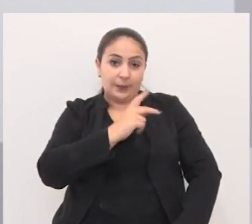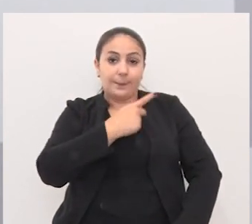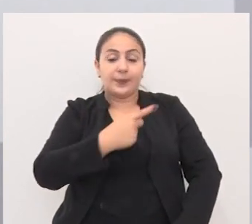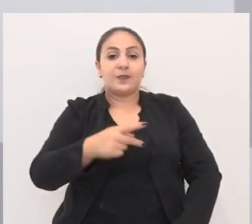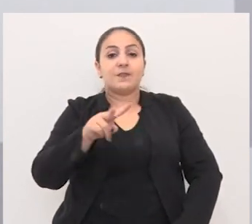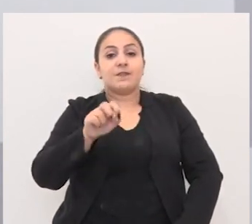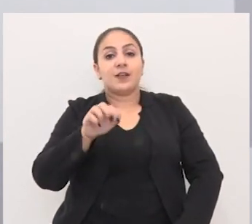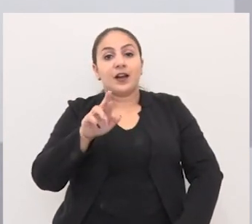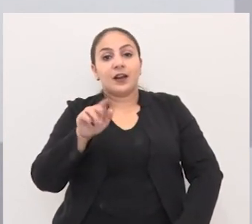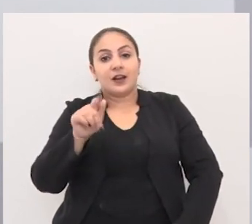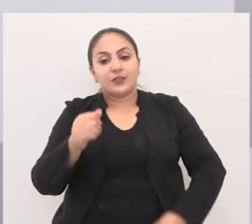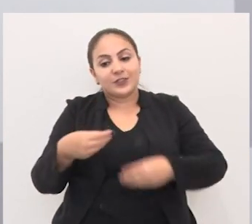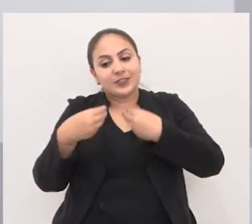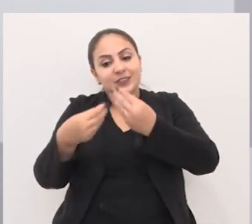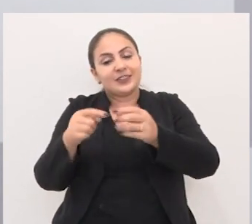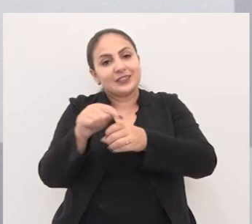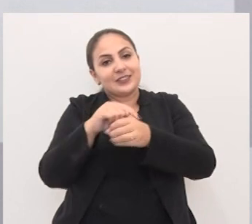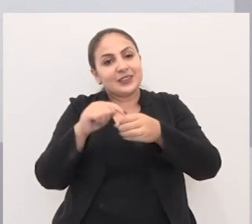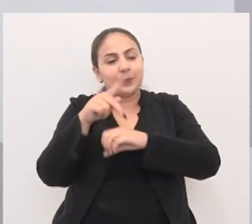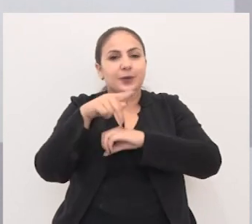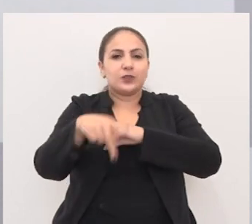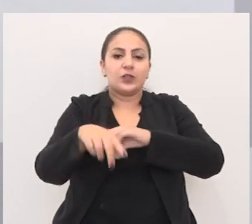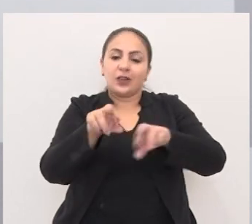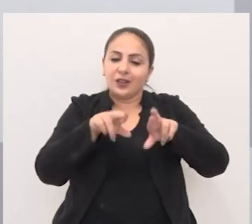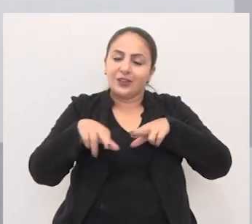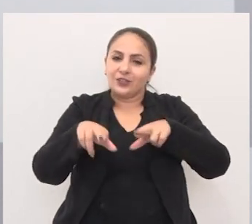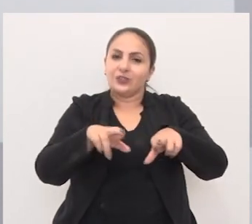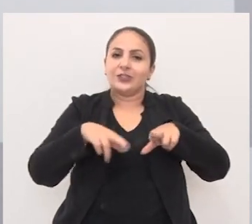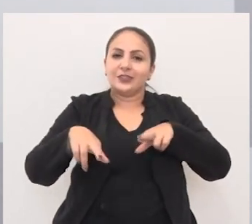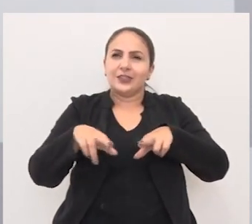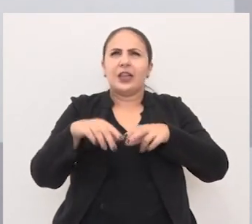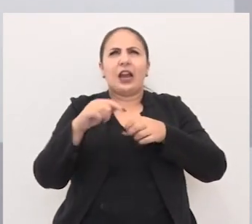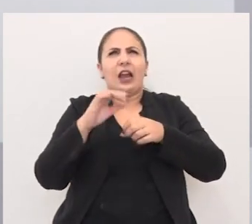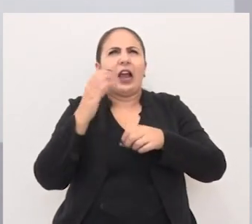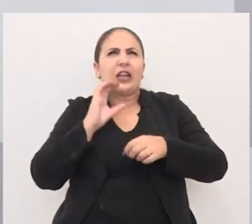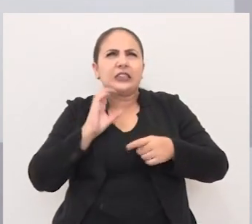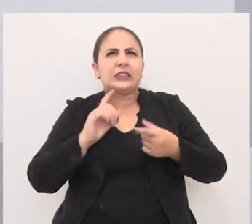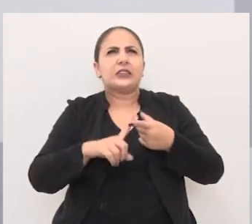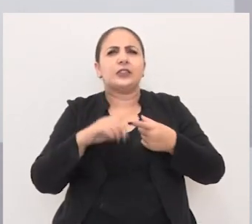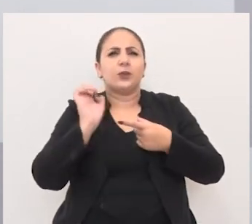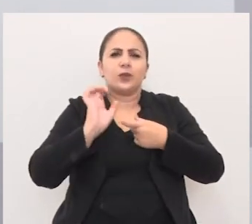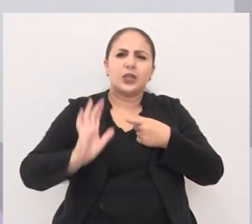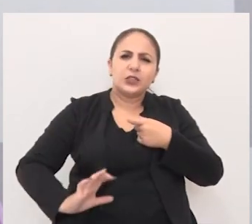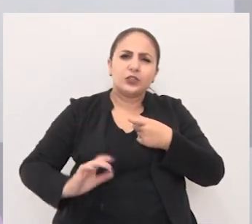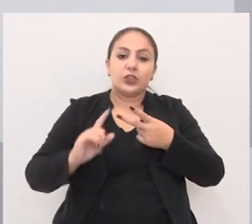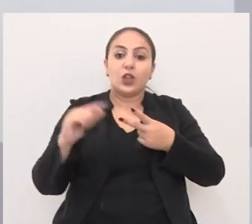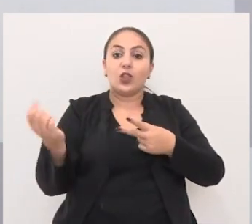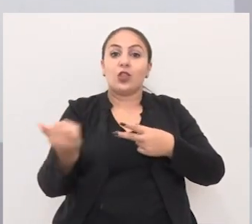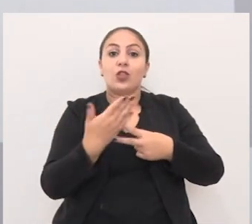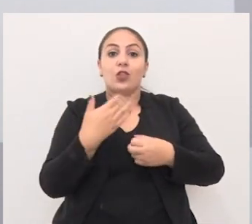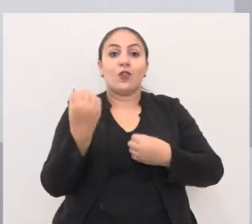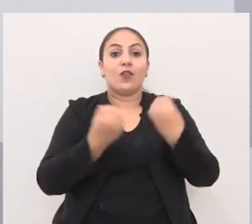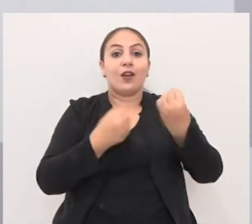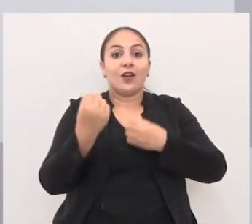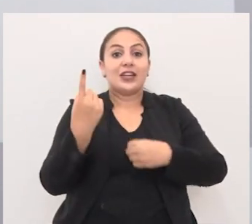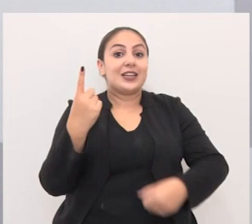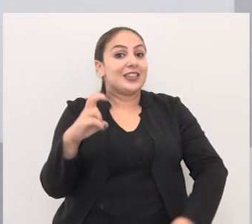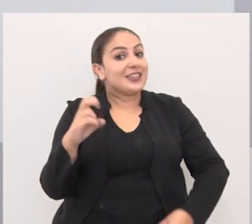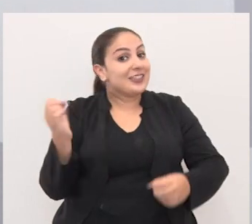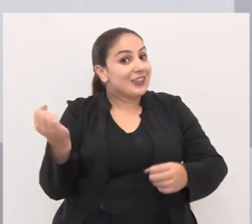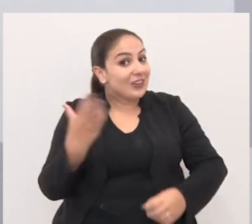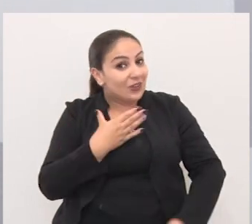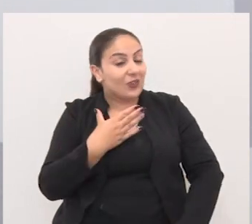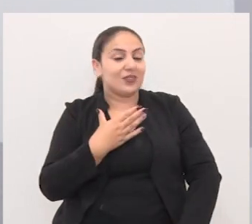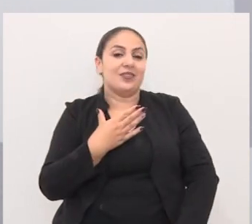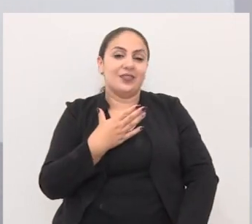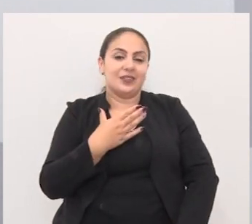Vargas, foi entregue para a cidade de Passo Fundo e região, Carazinho, Erechim, novas viaturas, 15 novas viaturas